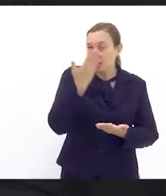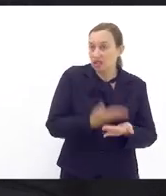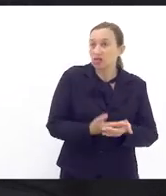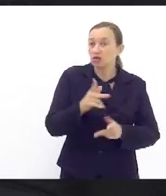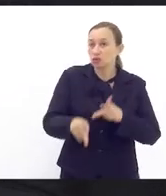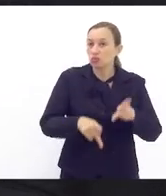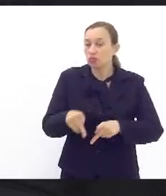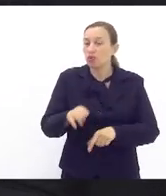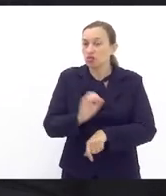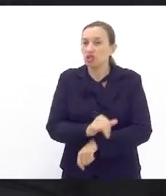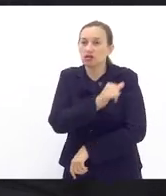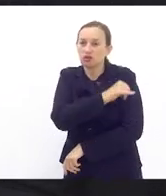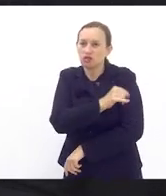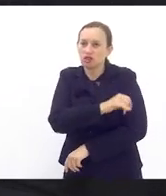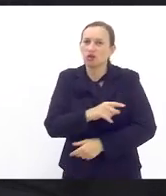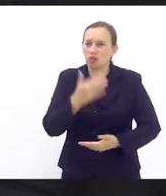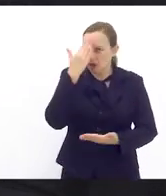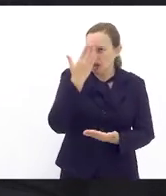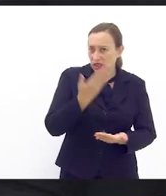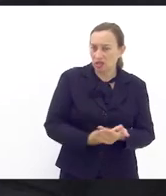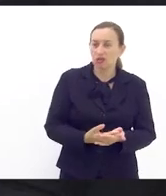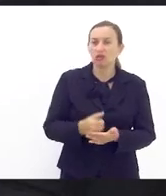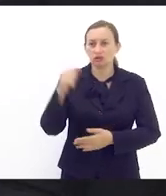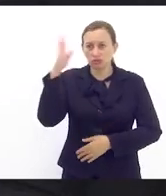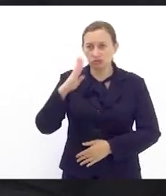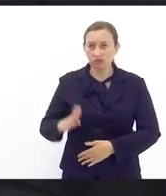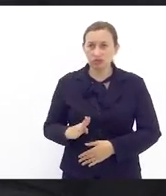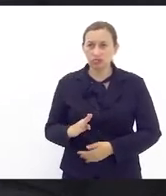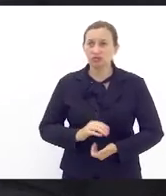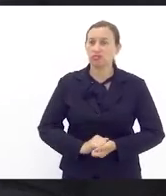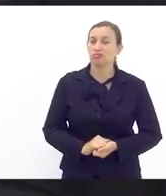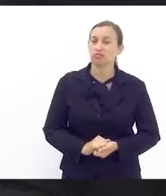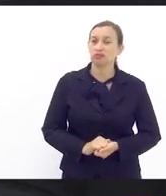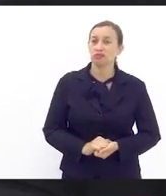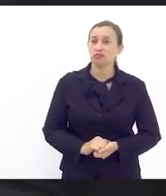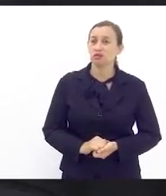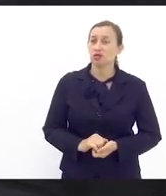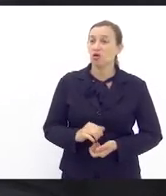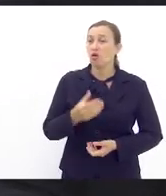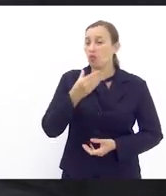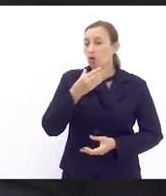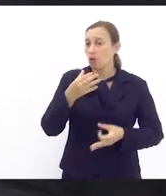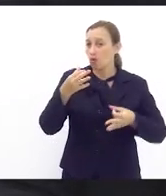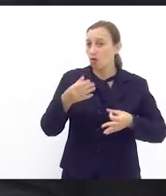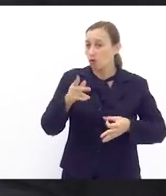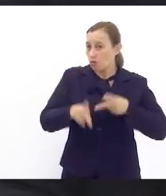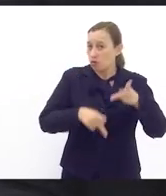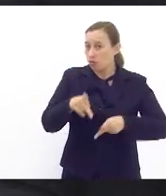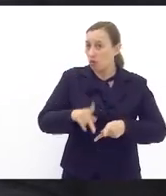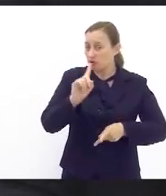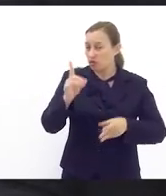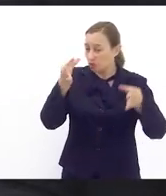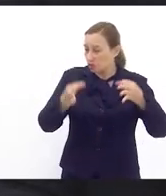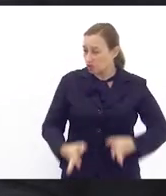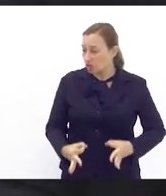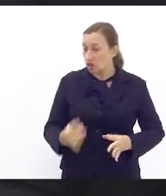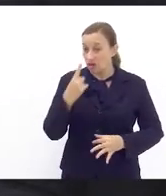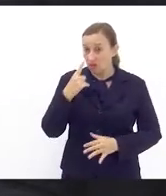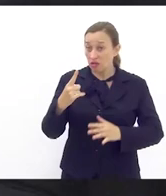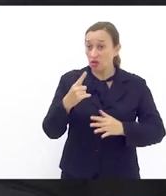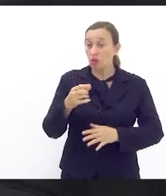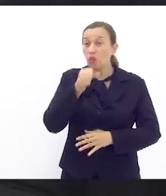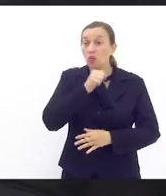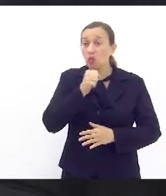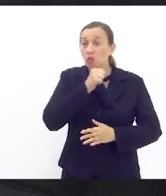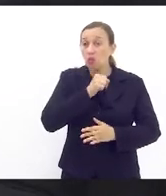Estado do Rio de Janeiro eu confio no povo brasileiro se o povo não fosse honesto a gente não veria muitos idosos nas filas da